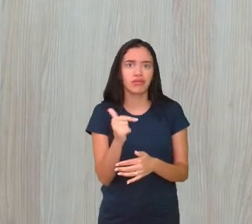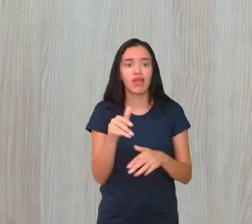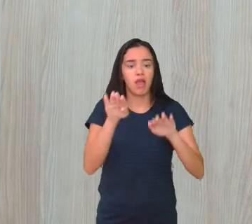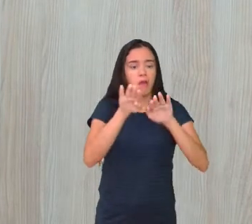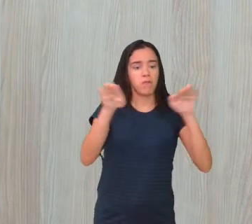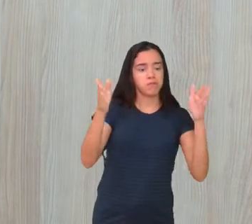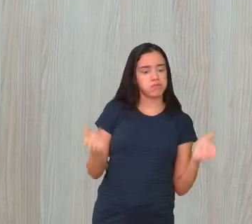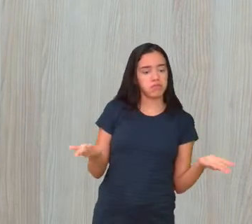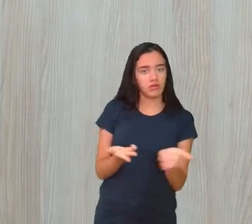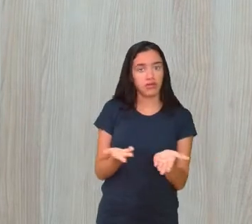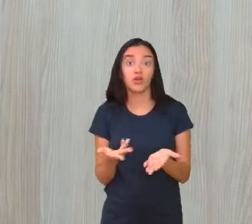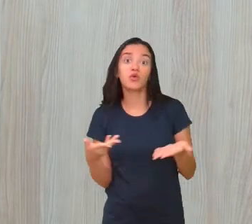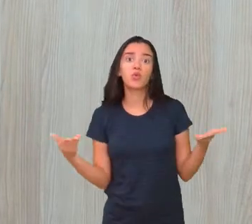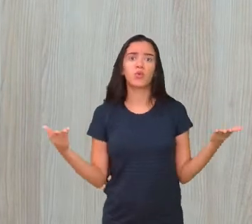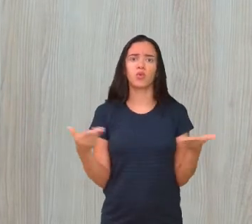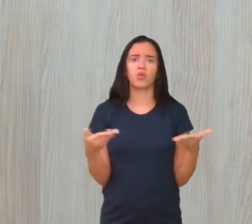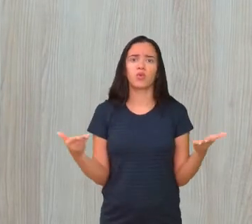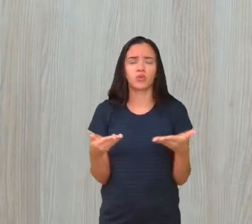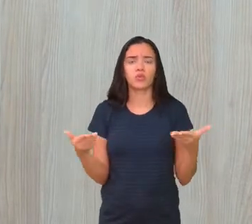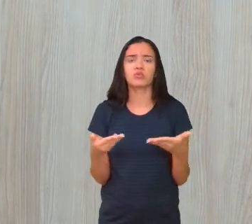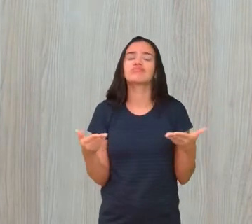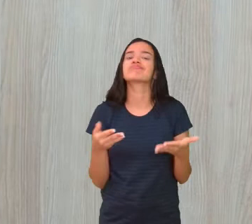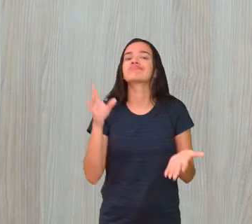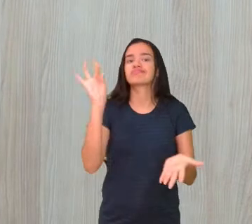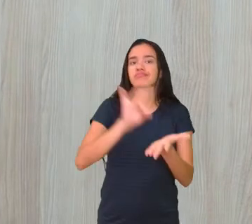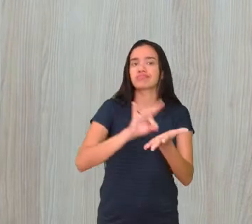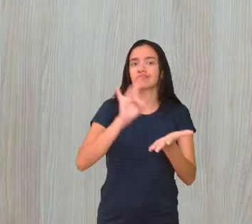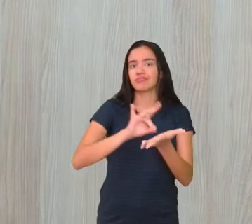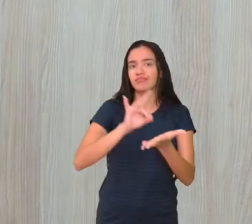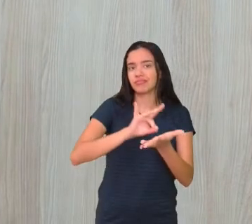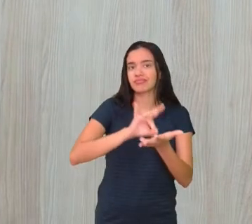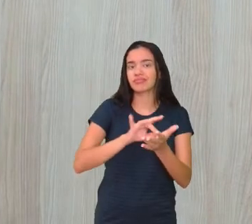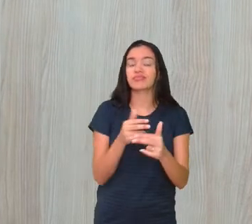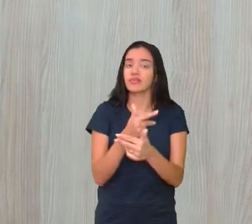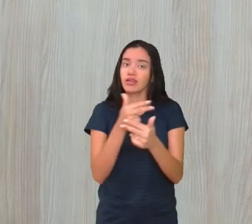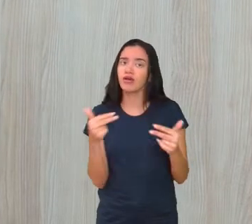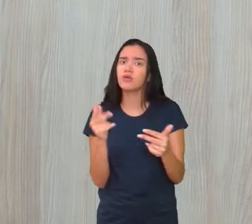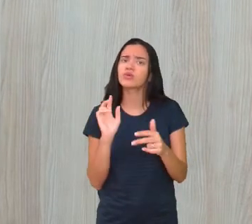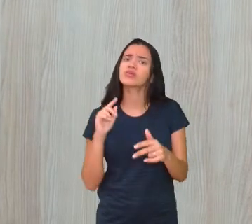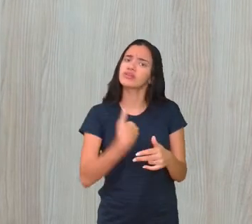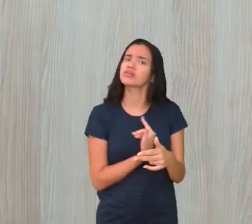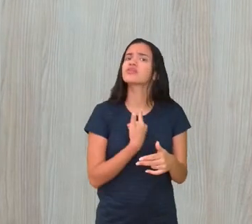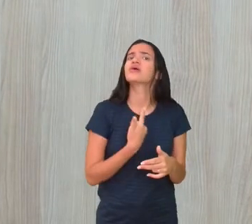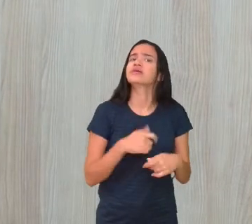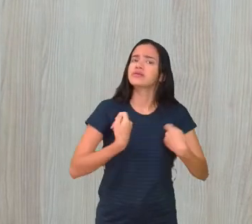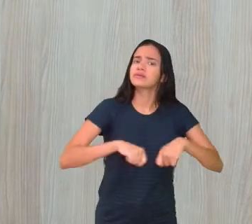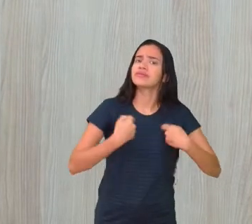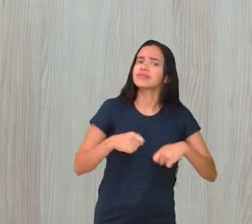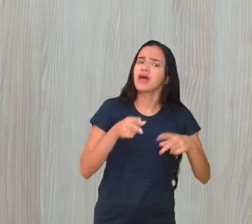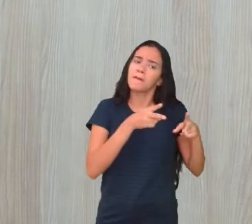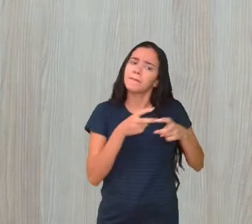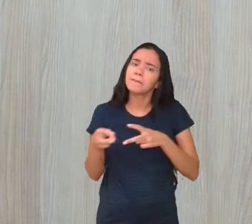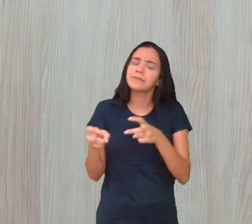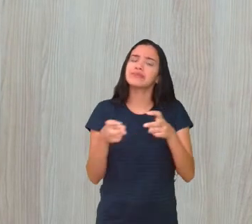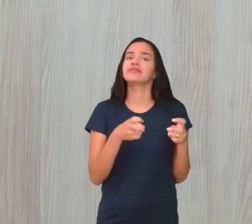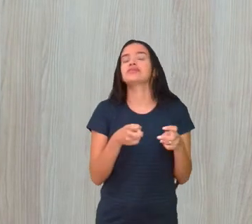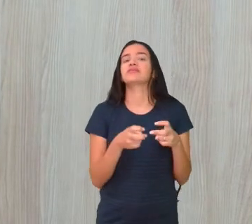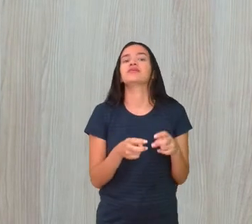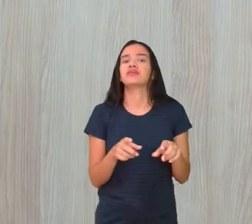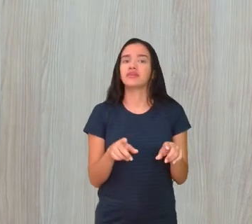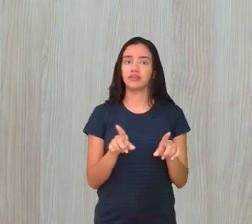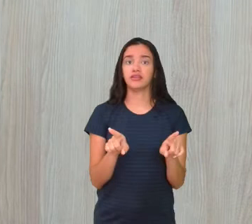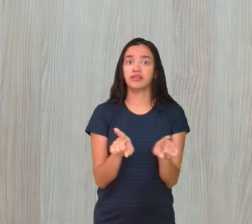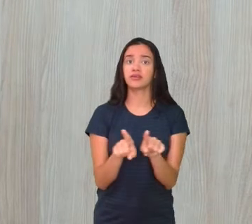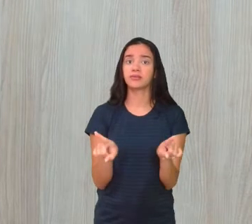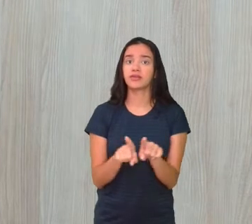Então, hoje em dia que realmente é uma coisa que a gente precisa analisar e é essa questão